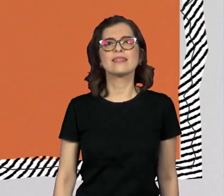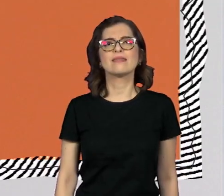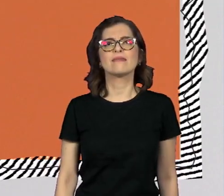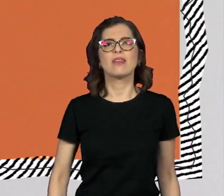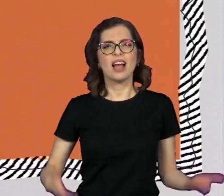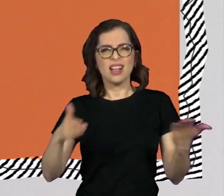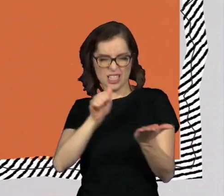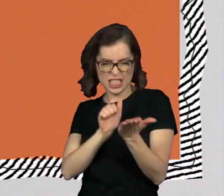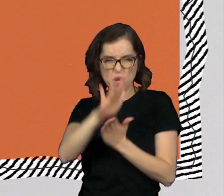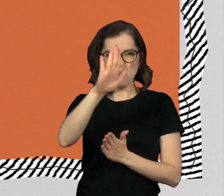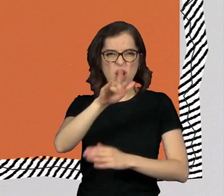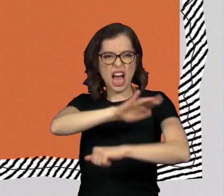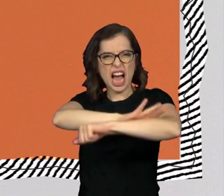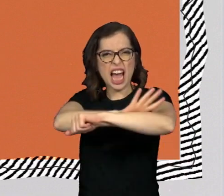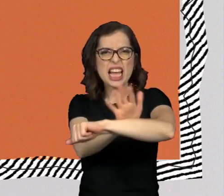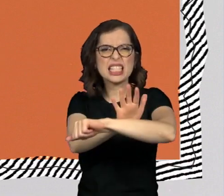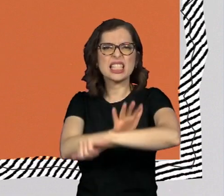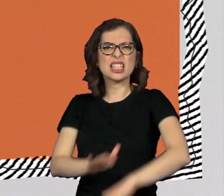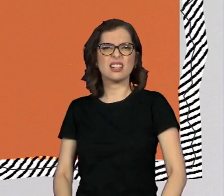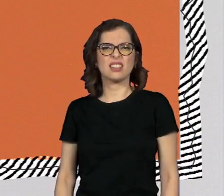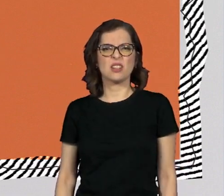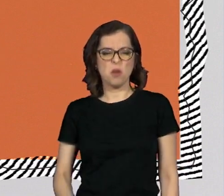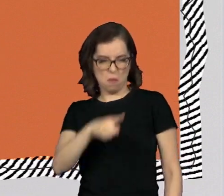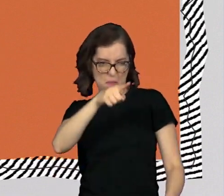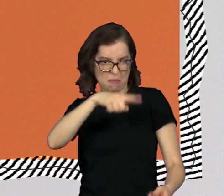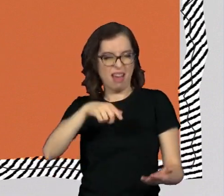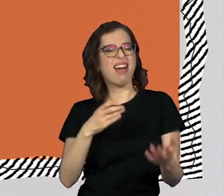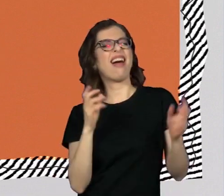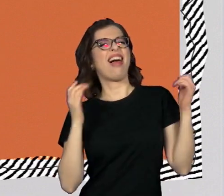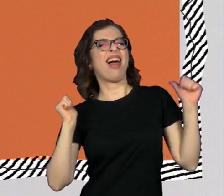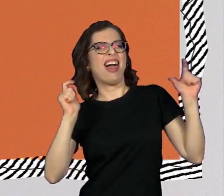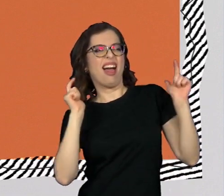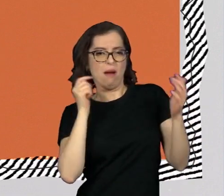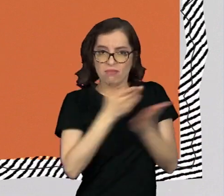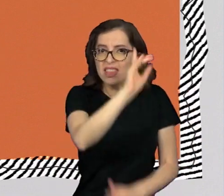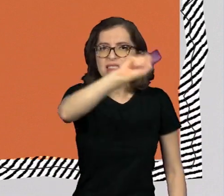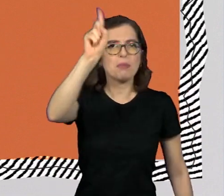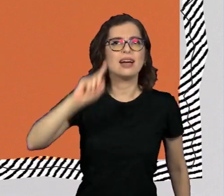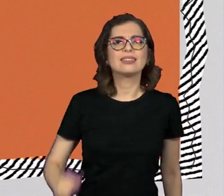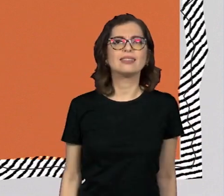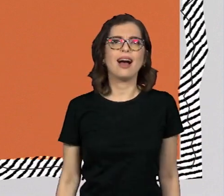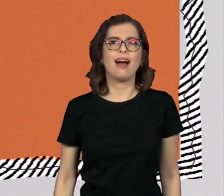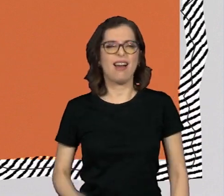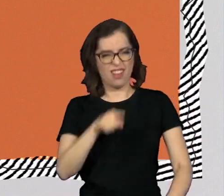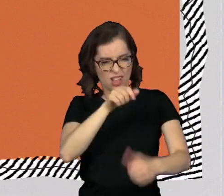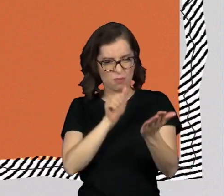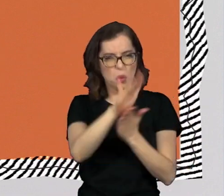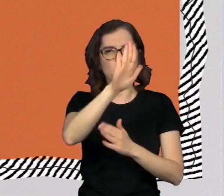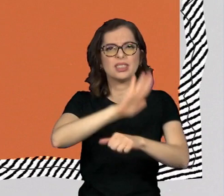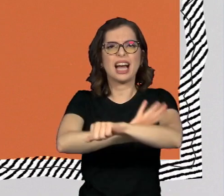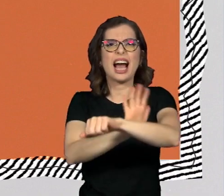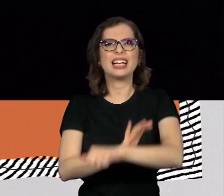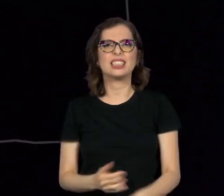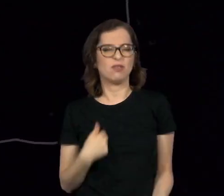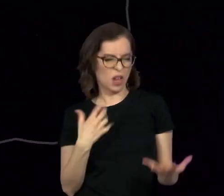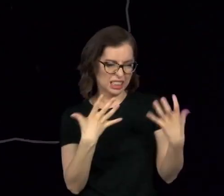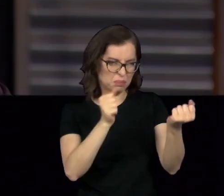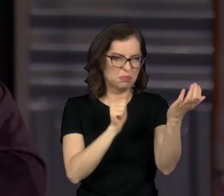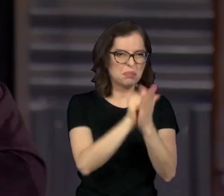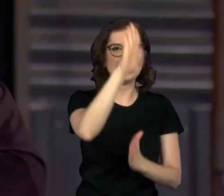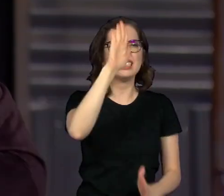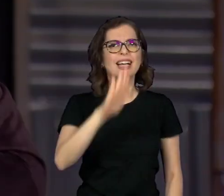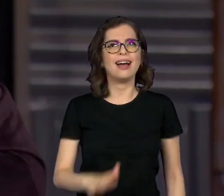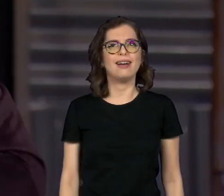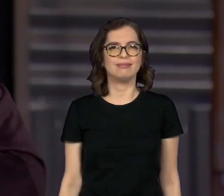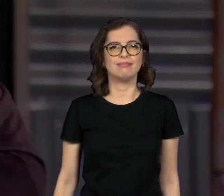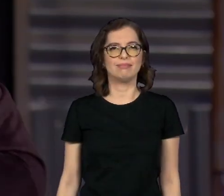assim! Expulsa racista, não passarão! Expulsa racista, não passarão!